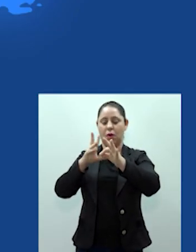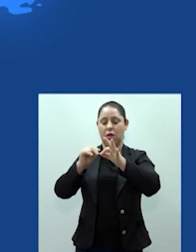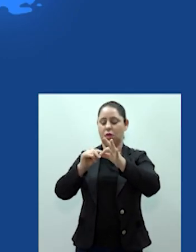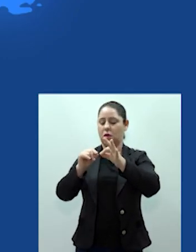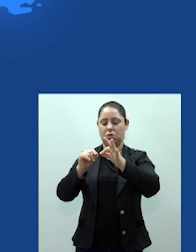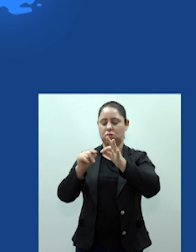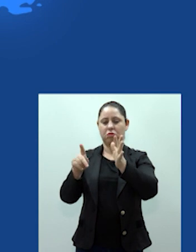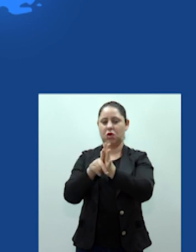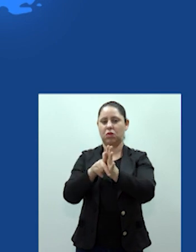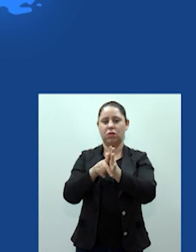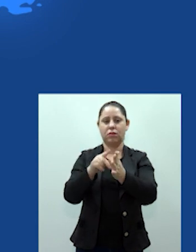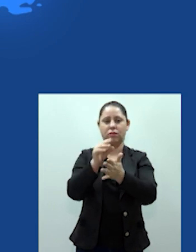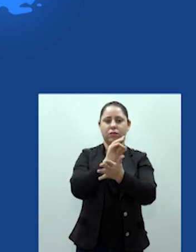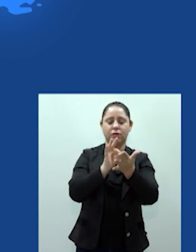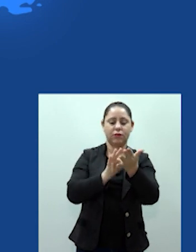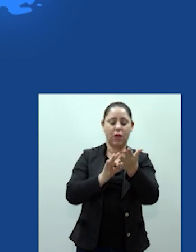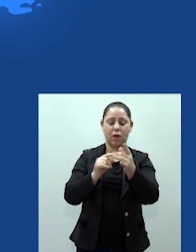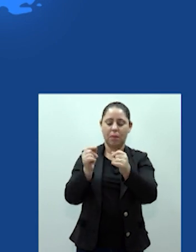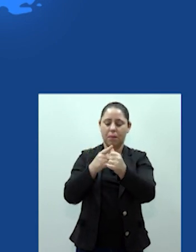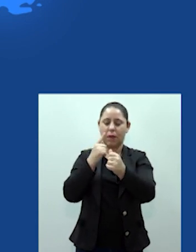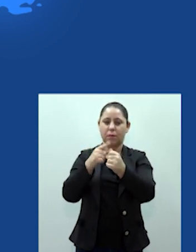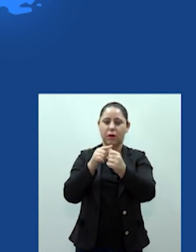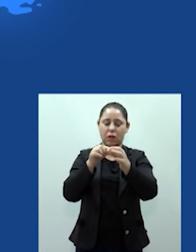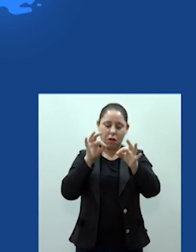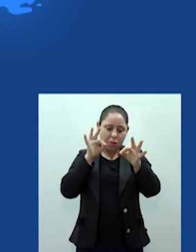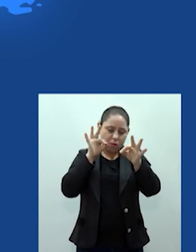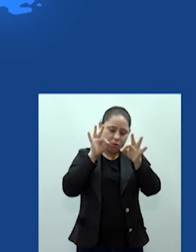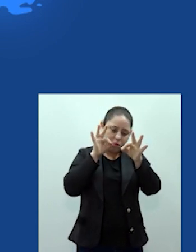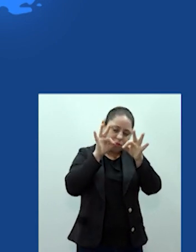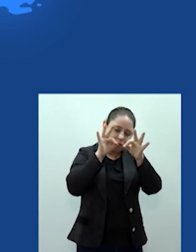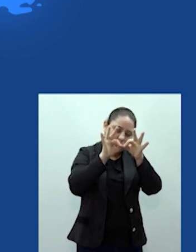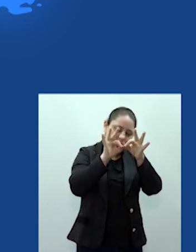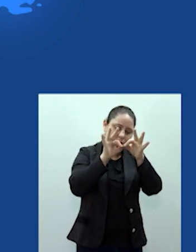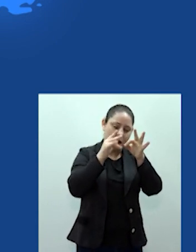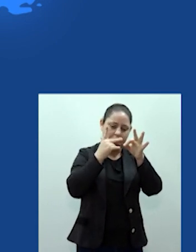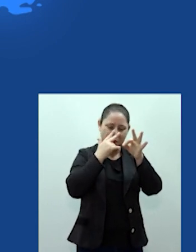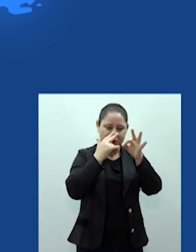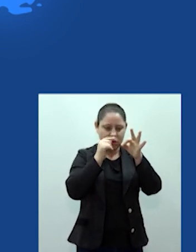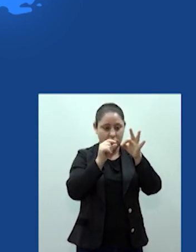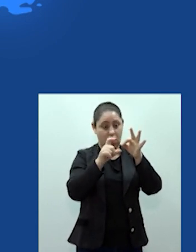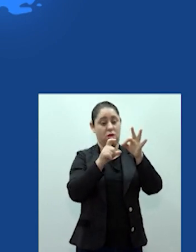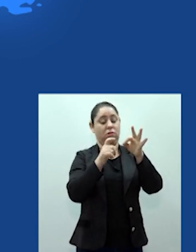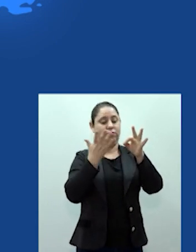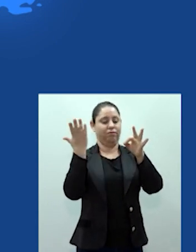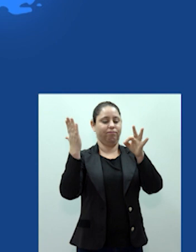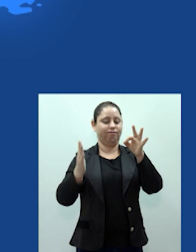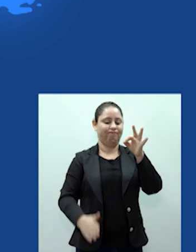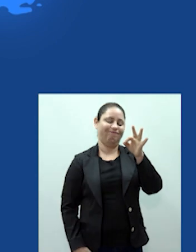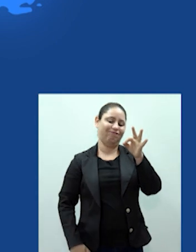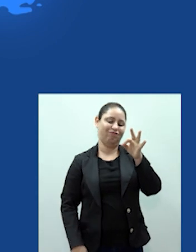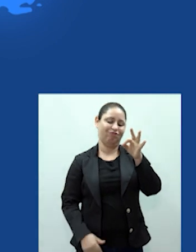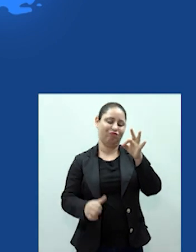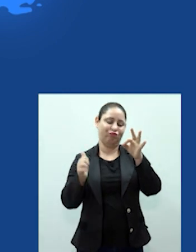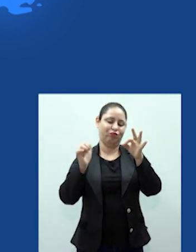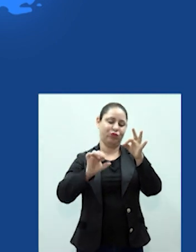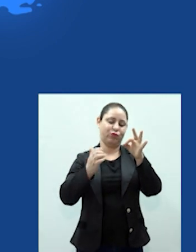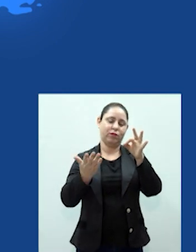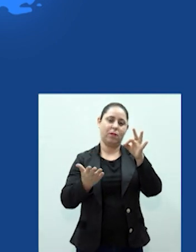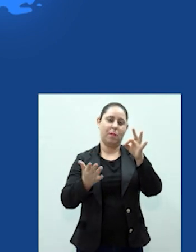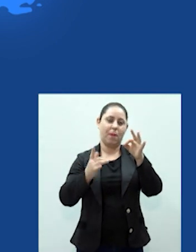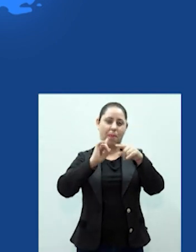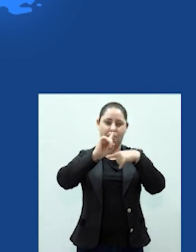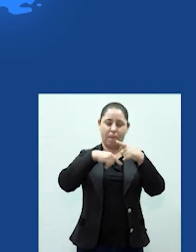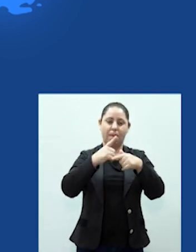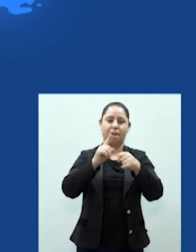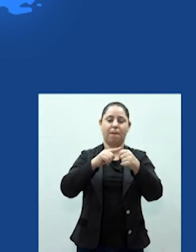nem eram linhas próprias para bordado. E eu lembro que na primeira vez que eu furei a folha, para mim tinha feito um furo muito grande. Falei, nossa, já